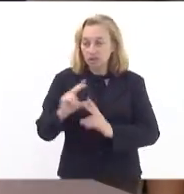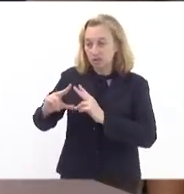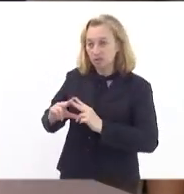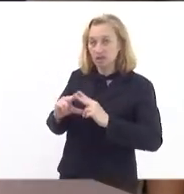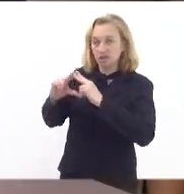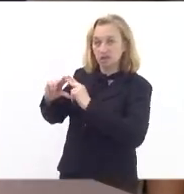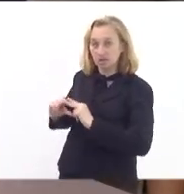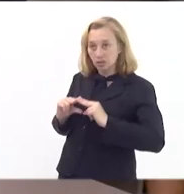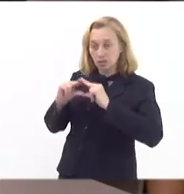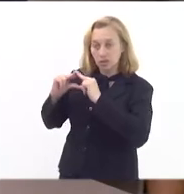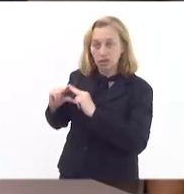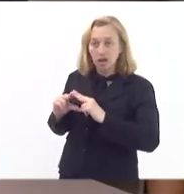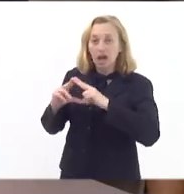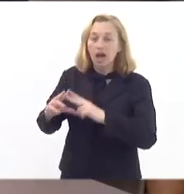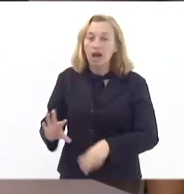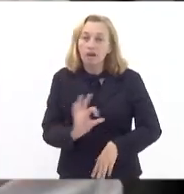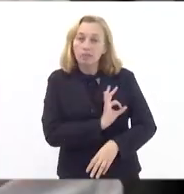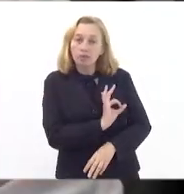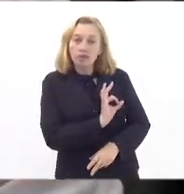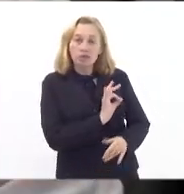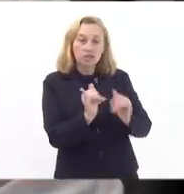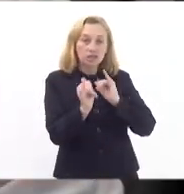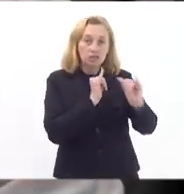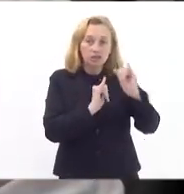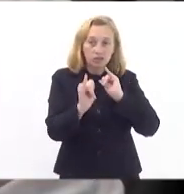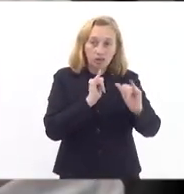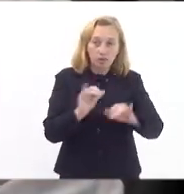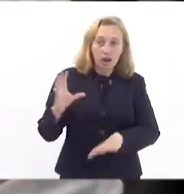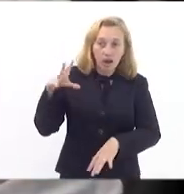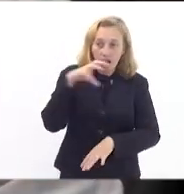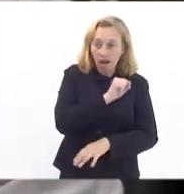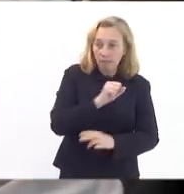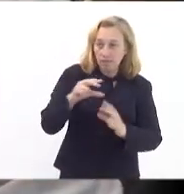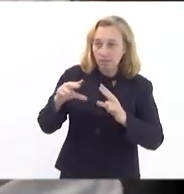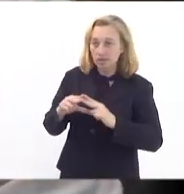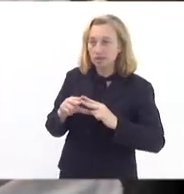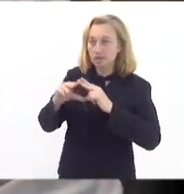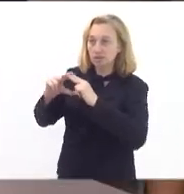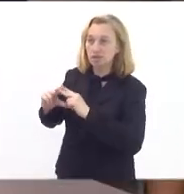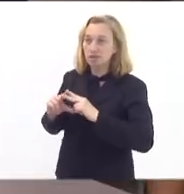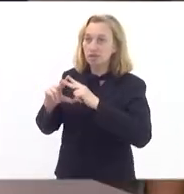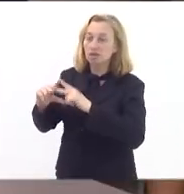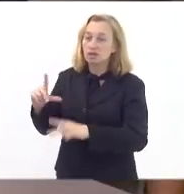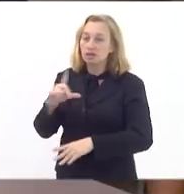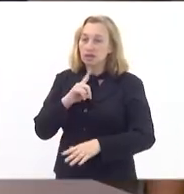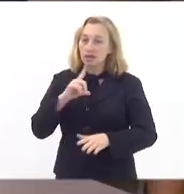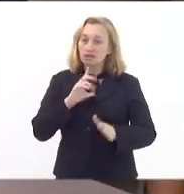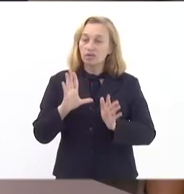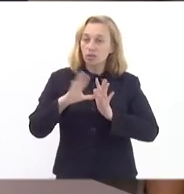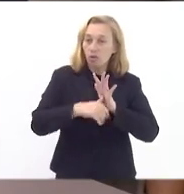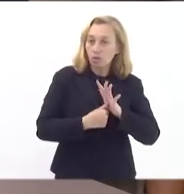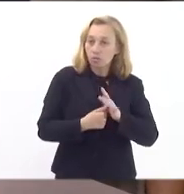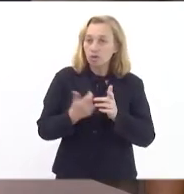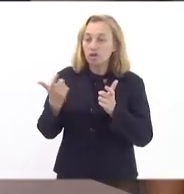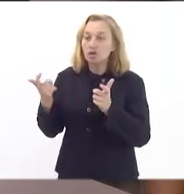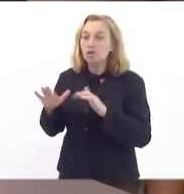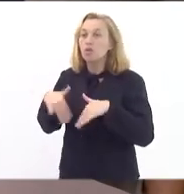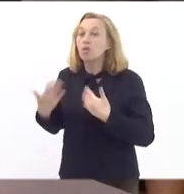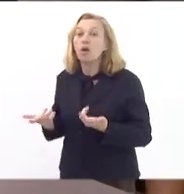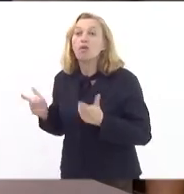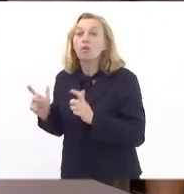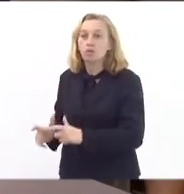recicladores a polícia informa imediatamente aos recicladores quando houve um furto e qual região aconteceu